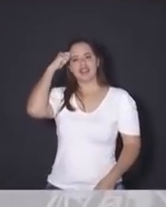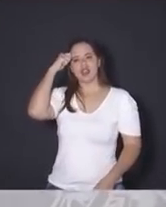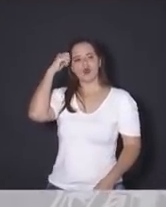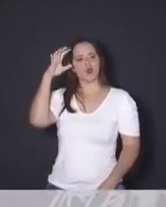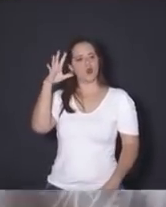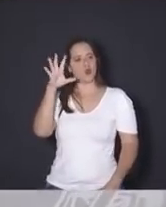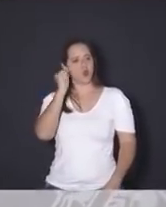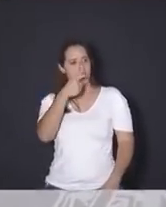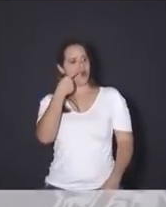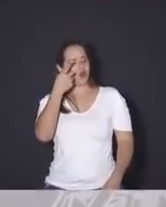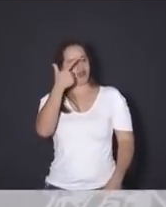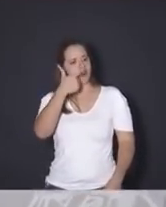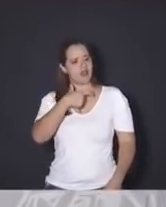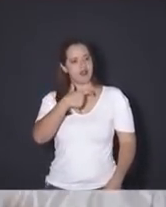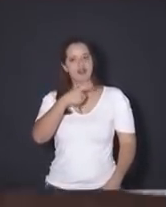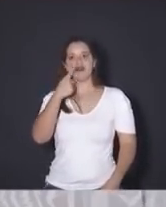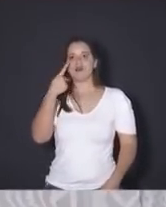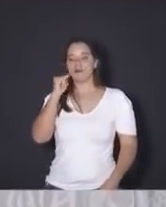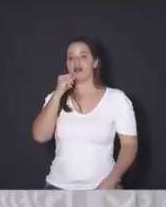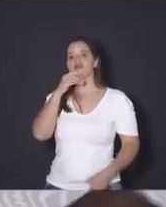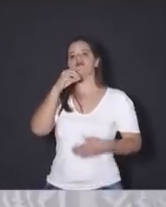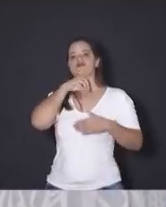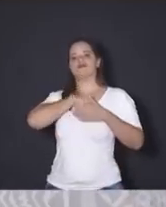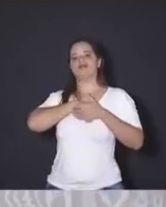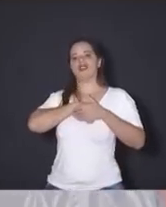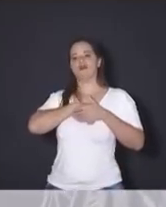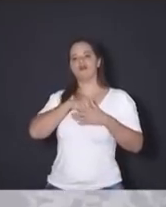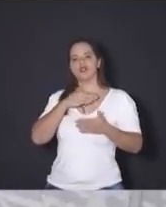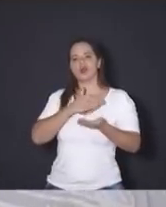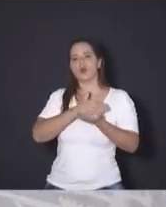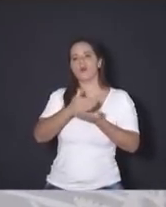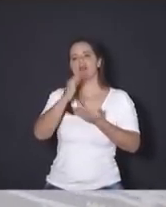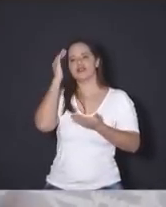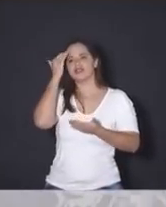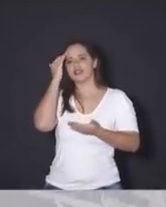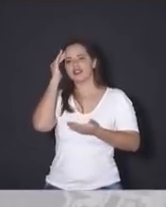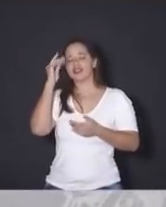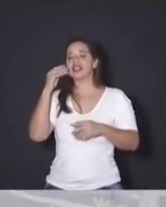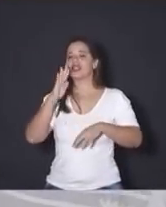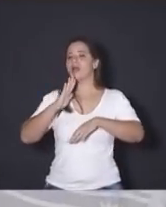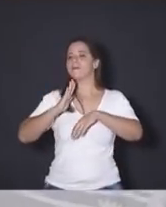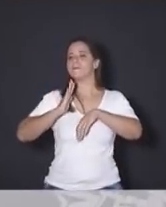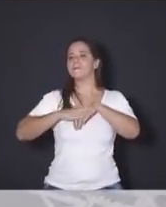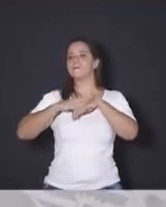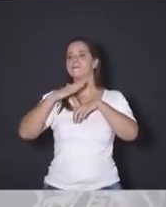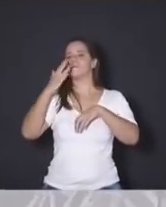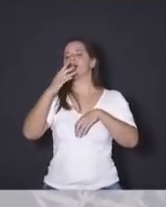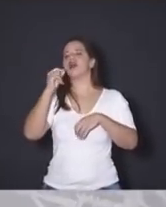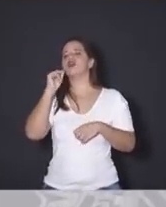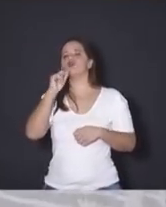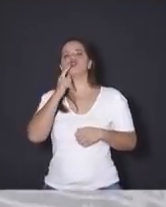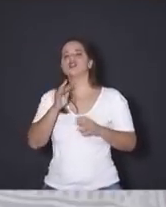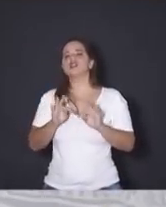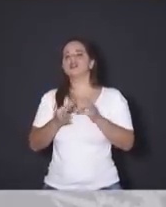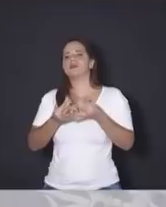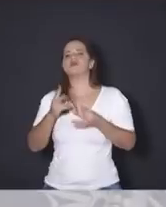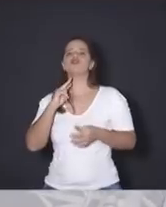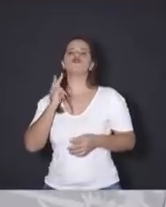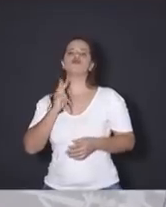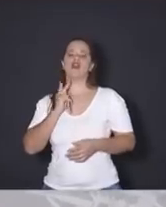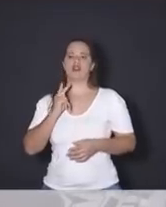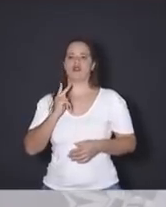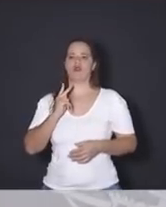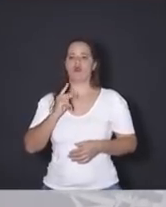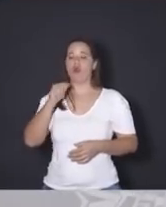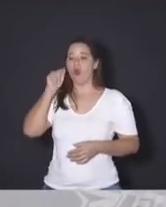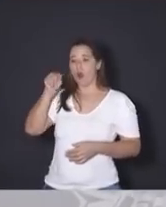isso isso fica para todo sempre e você começa a entender o que está fazendo ali que é muito mais do que simplesmente um vereador